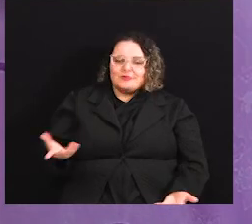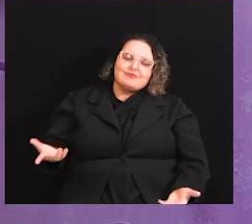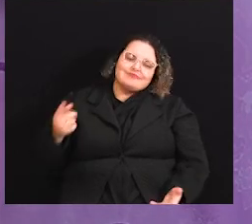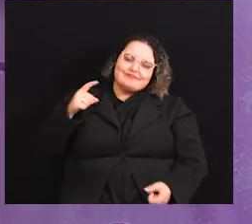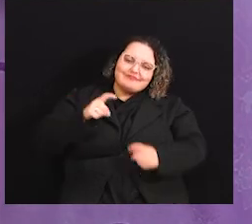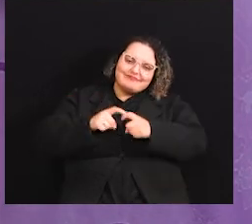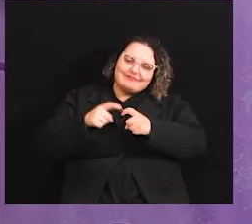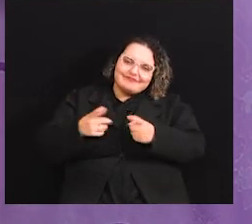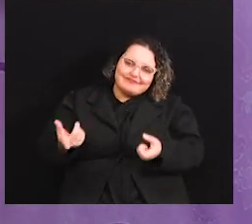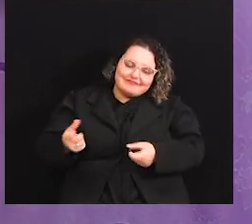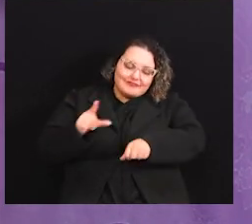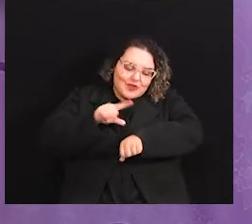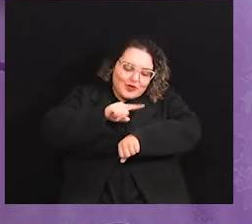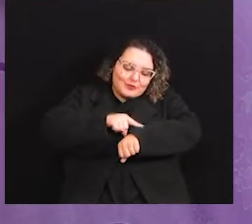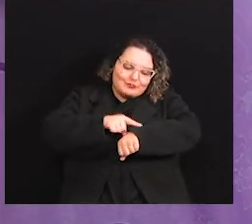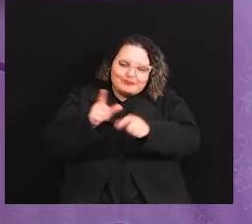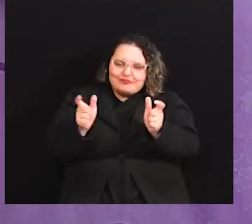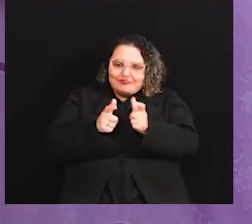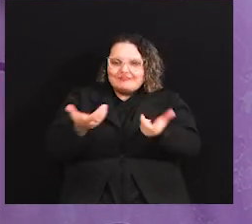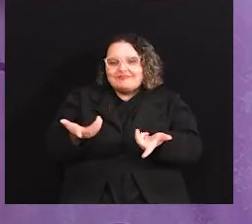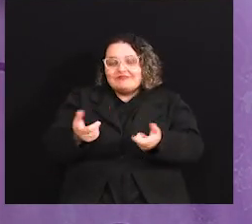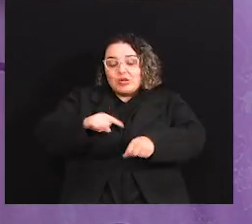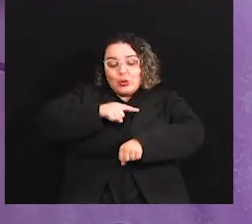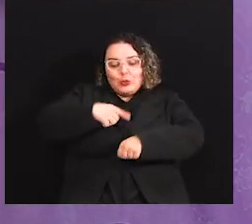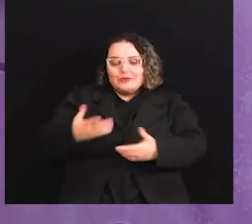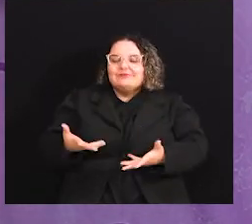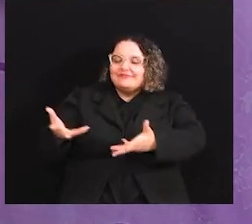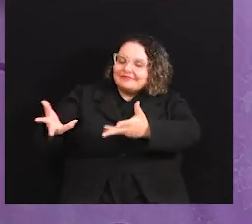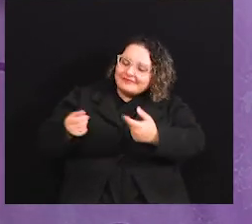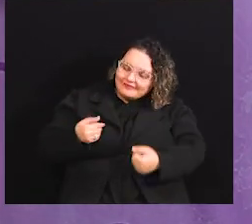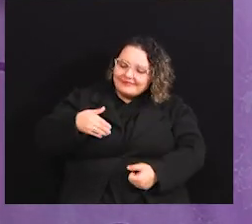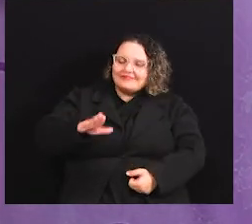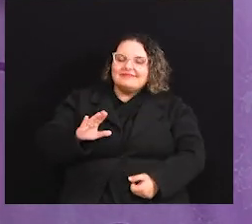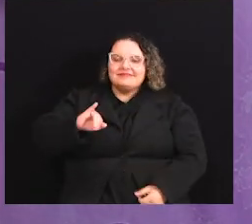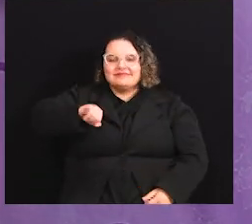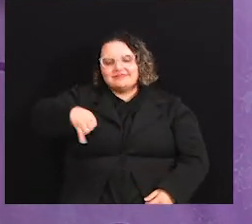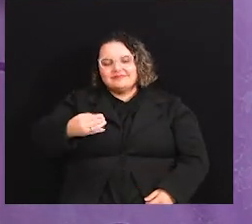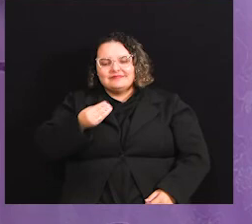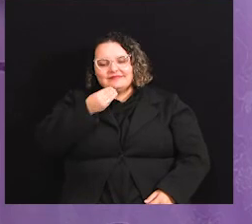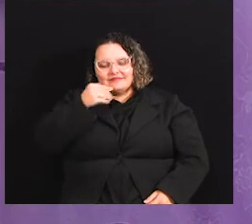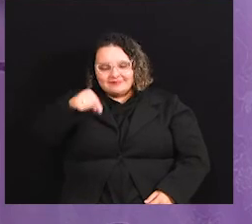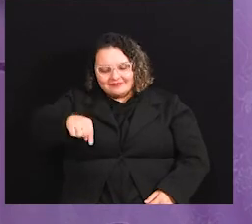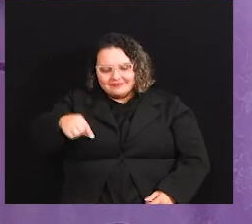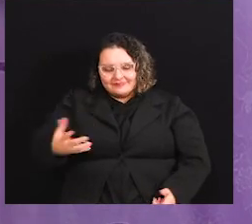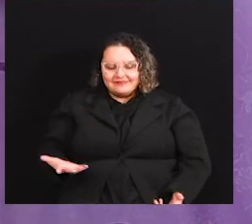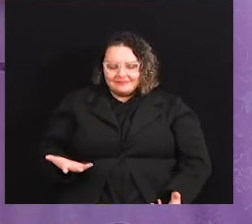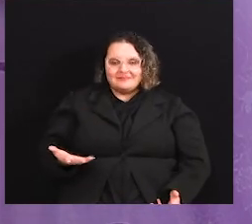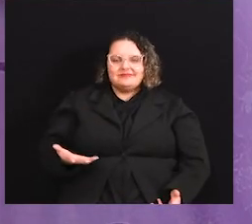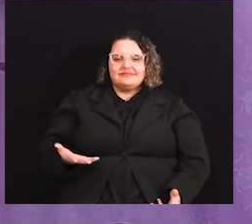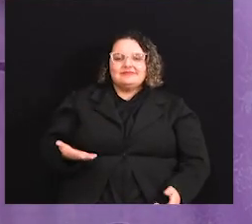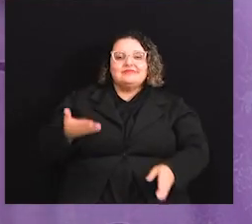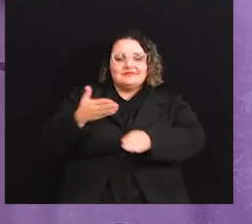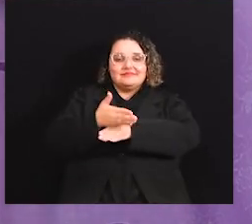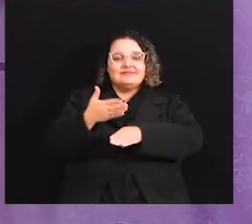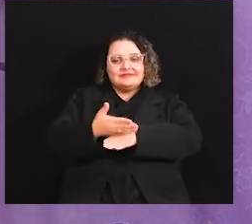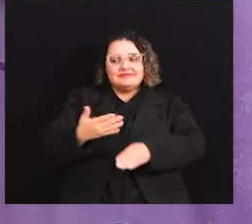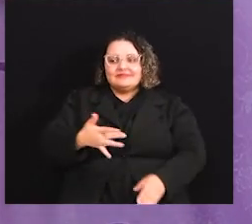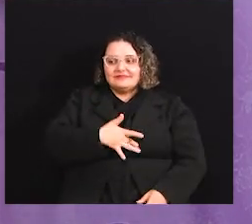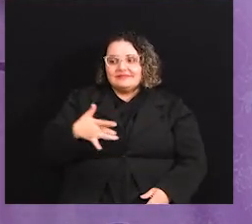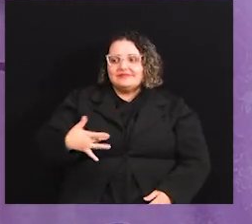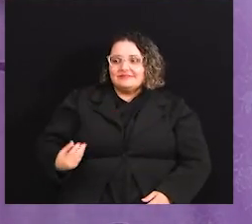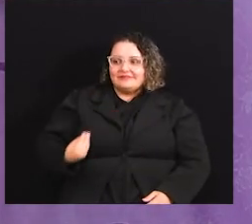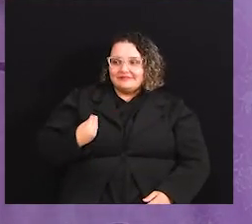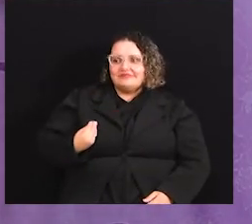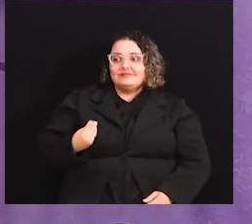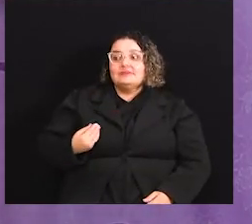tempo é curto, passa muito rápido. Fica o convite para o senhor participar mais uma vez aqui do Saúde é Vida e tenha certeza que o seu recado